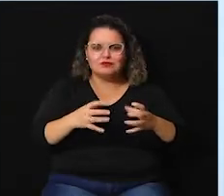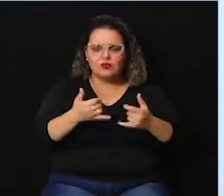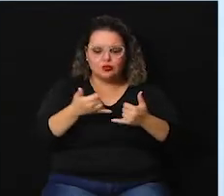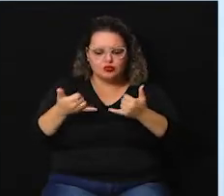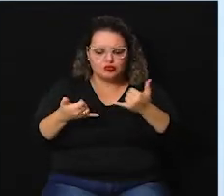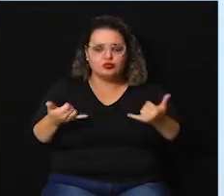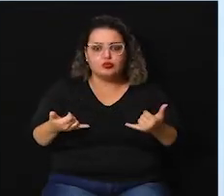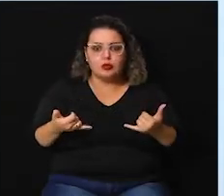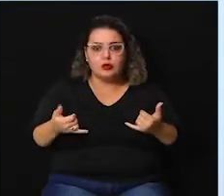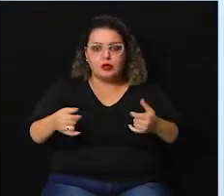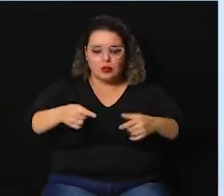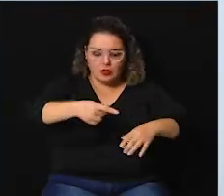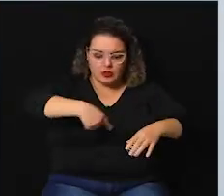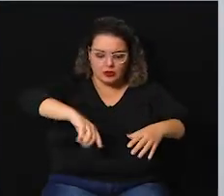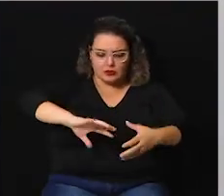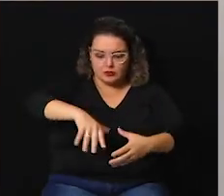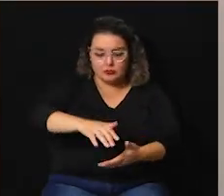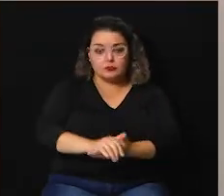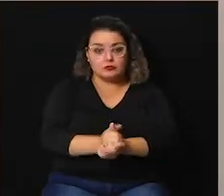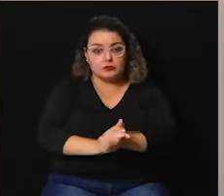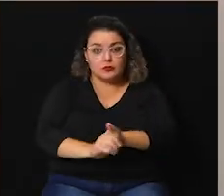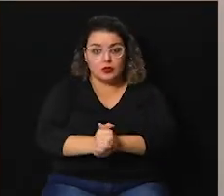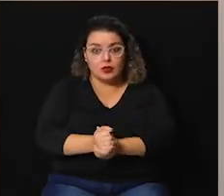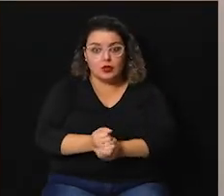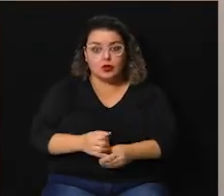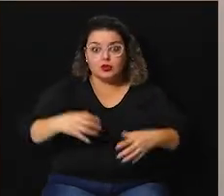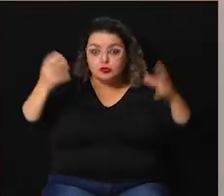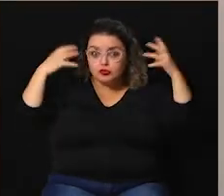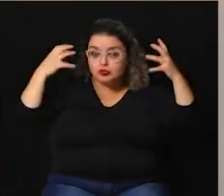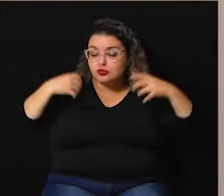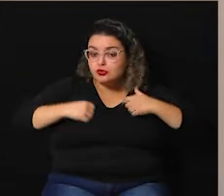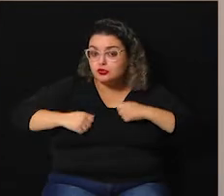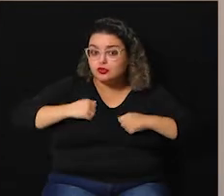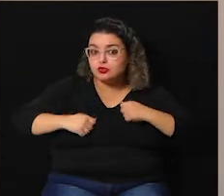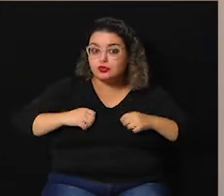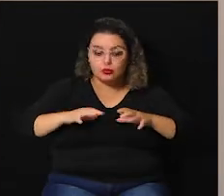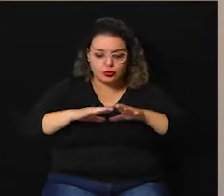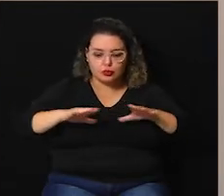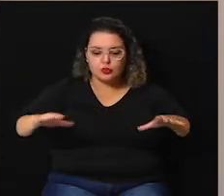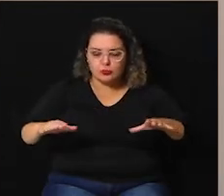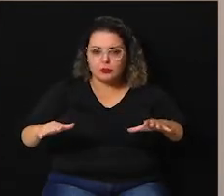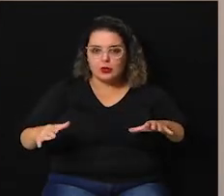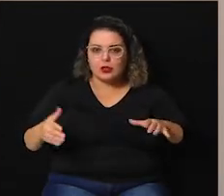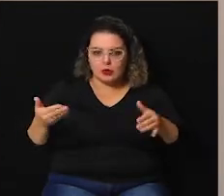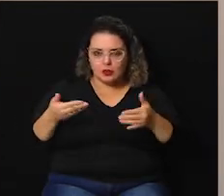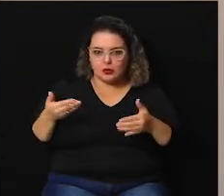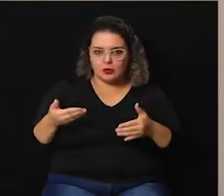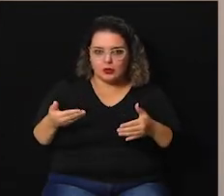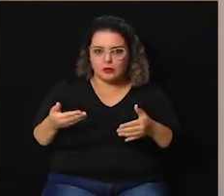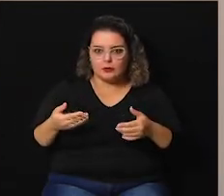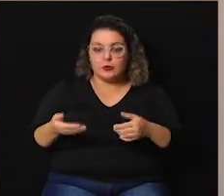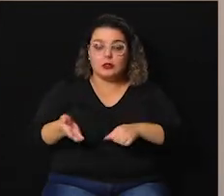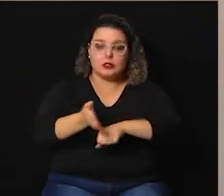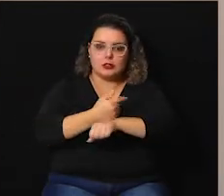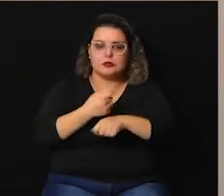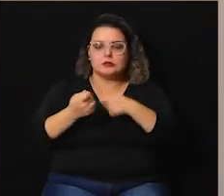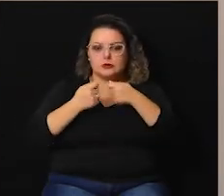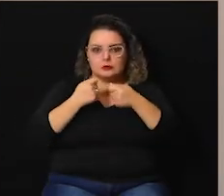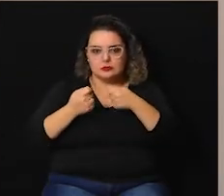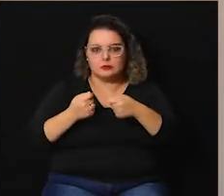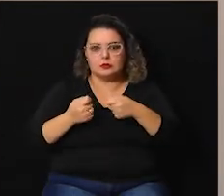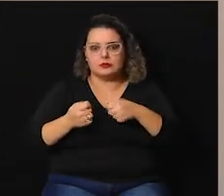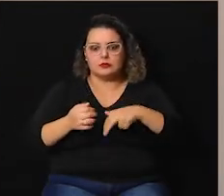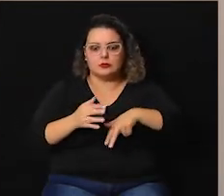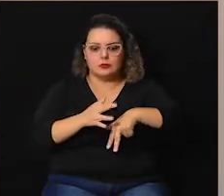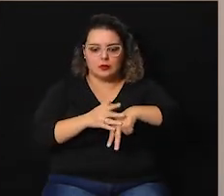pente, na pia do banheiro, no box do chuveiro, na fronha. Agora mesmo, agora antes da entrevista, eu acabei